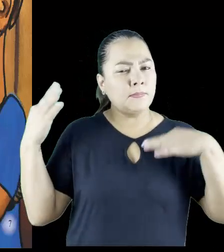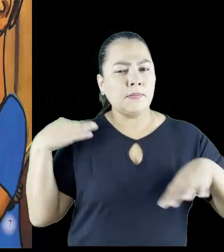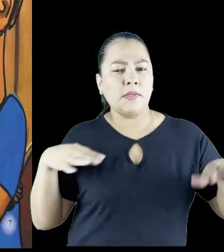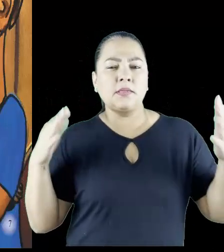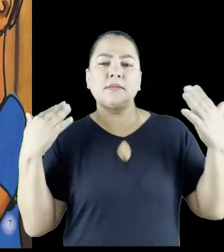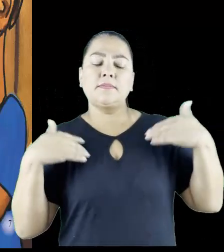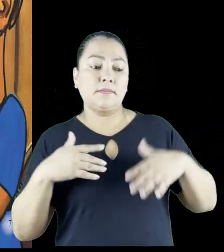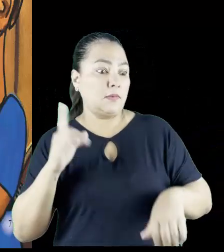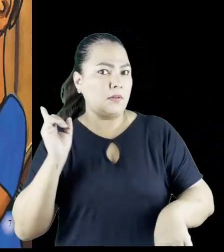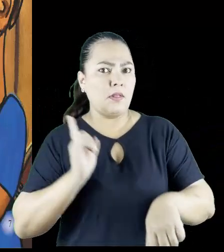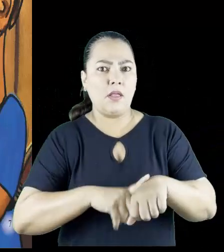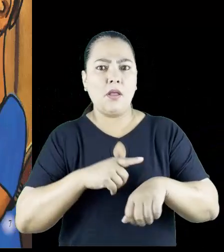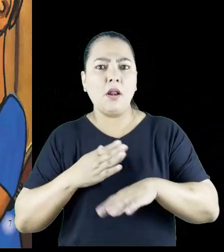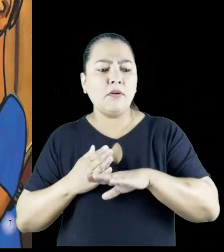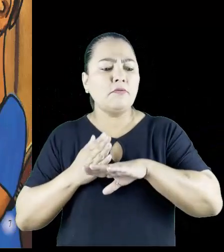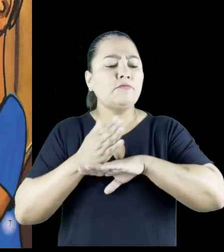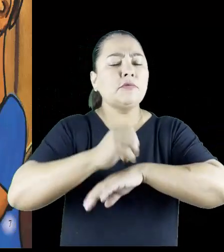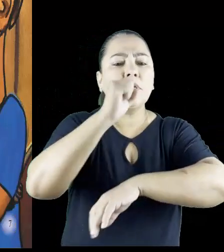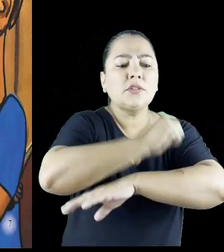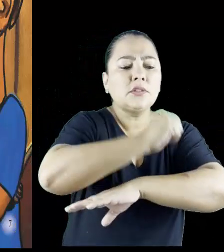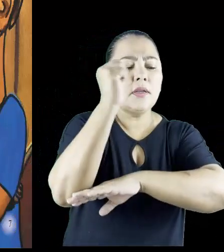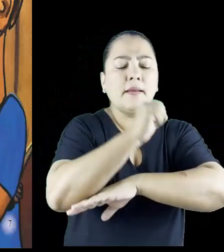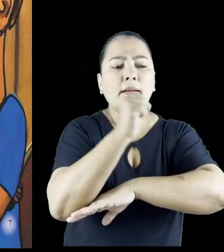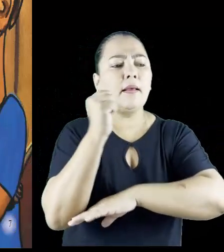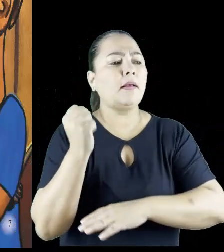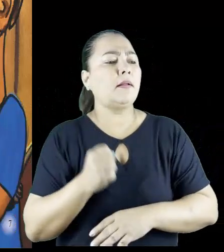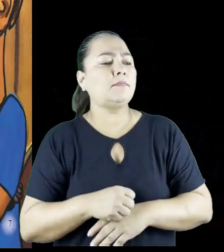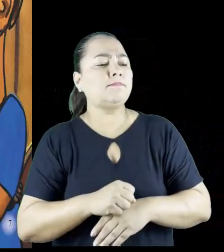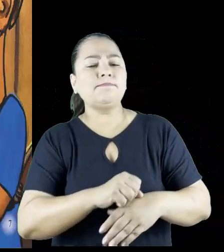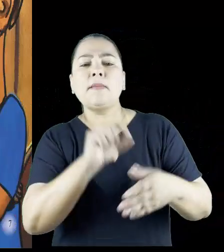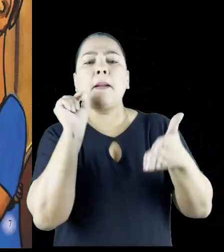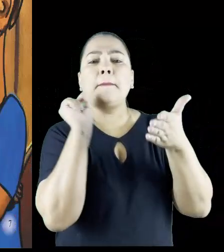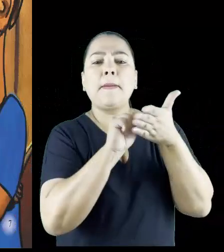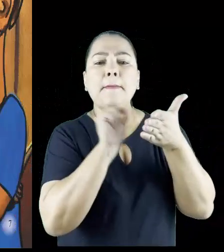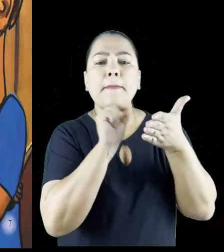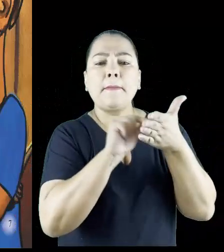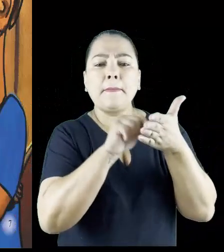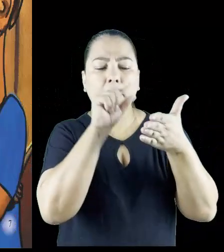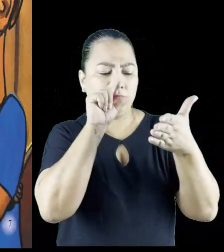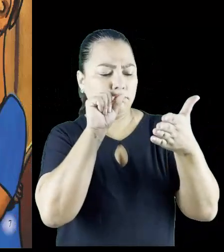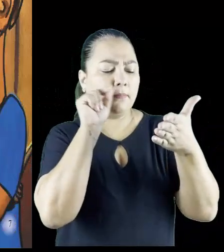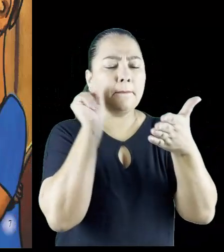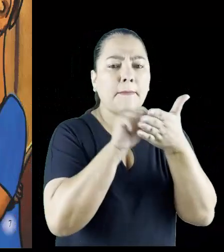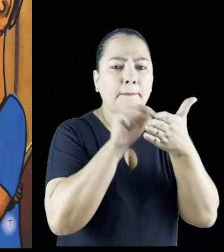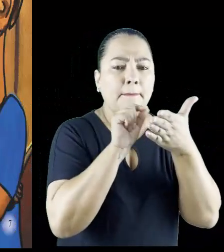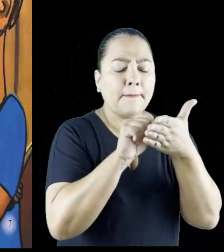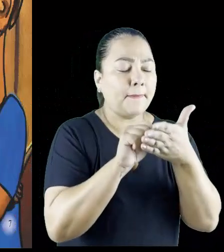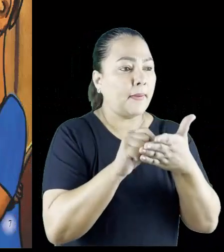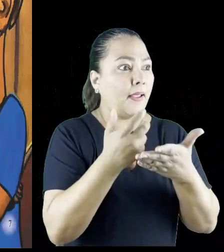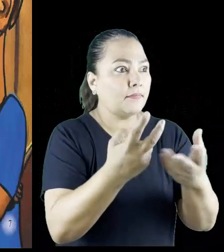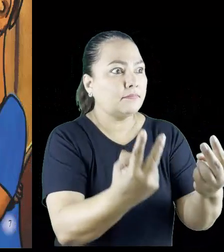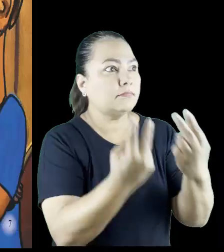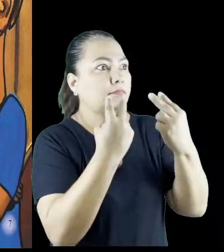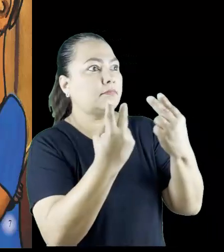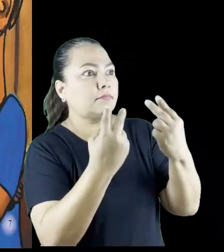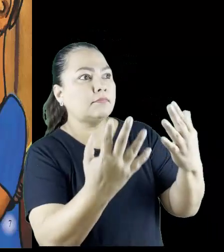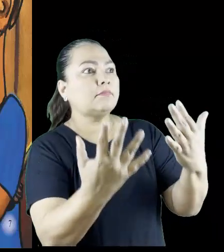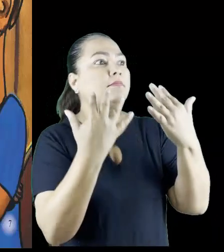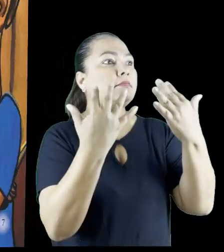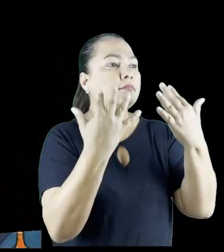o meu passeio na mesma hora, fui até a janela onde eles estavam e comecei a bicar o vidro na esperança de que me